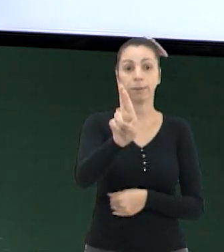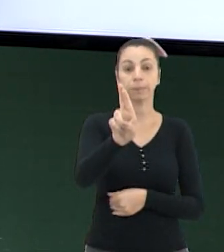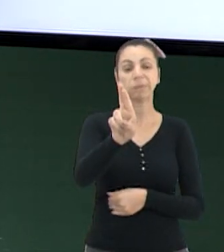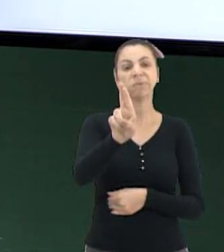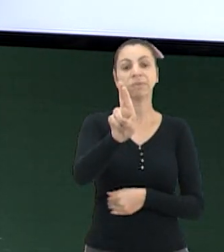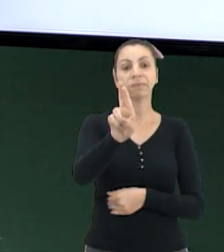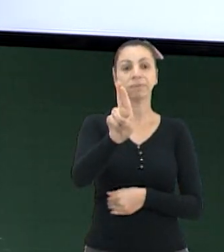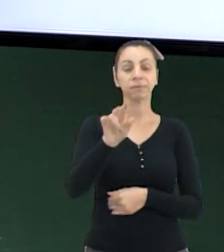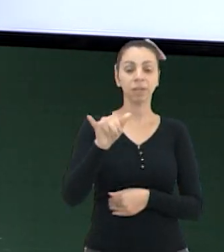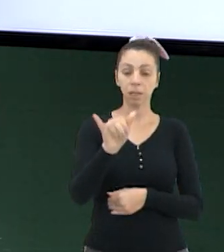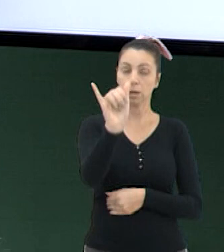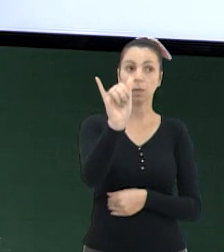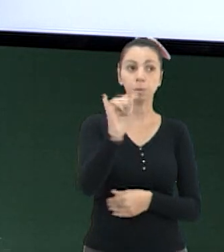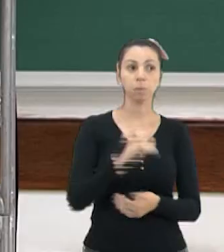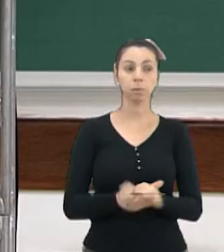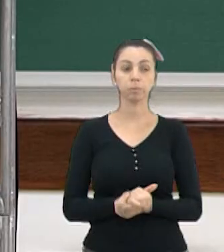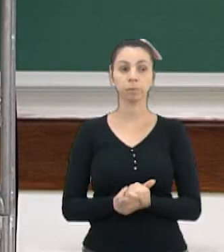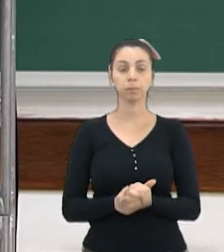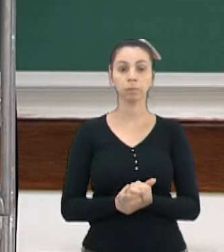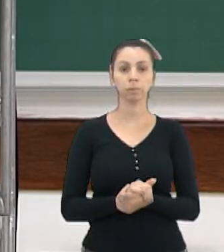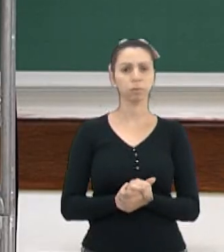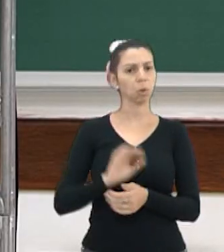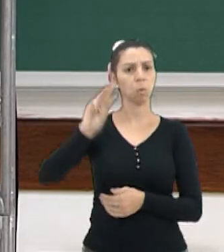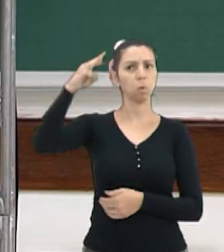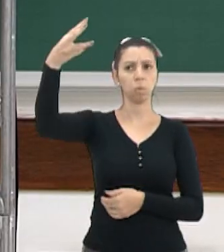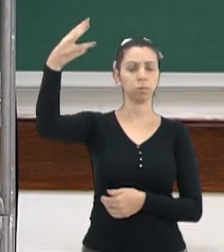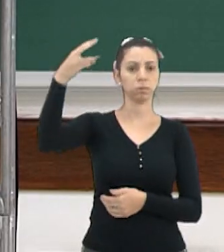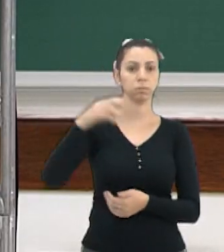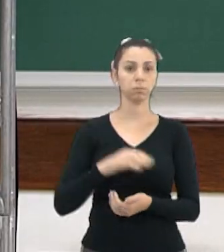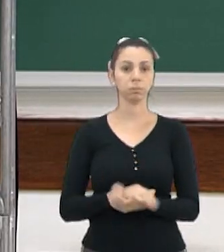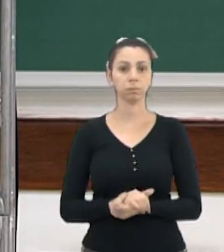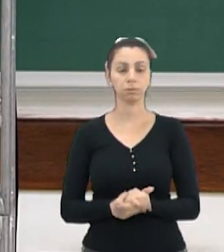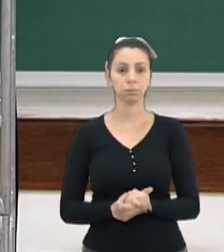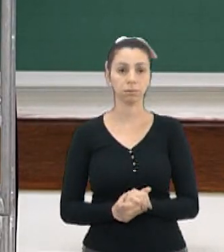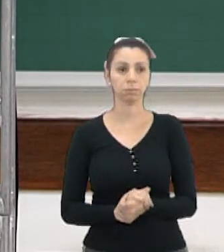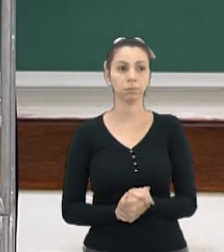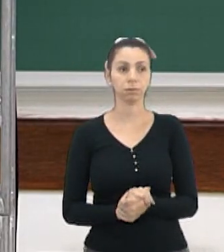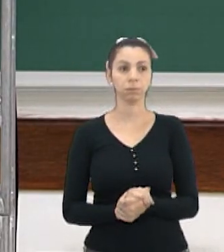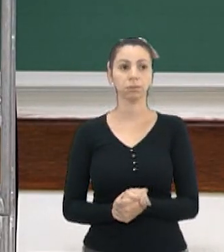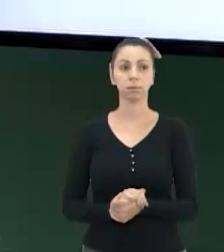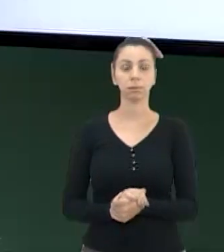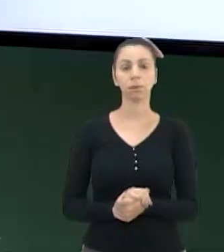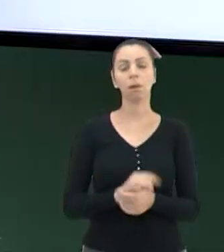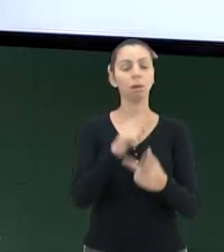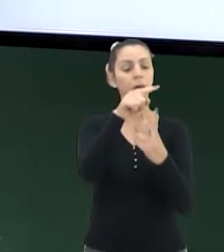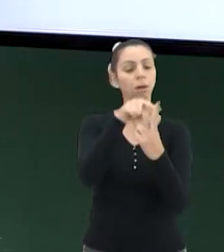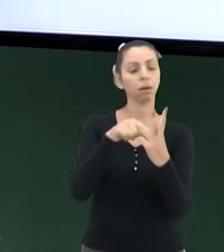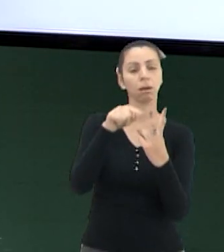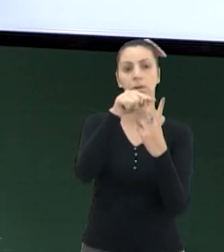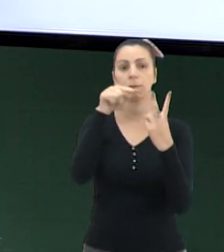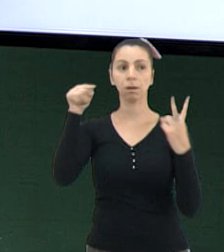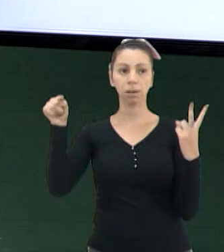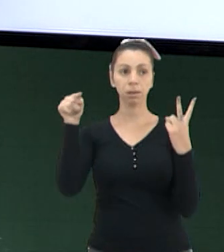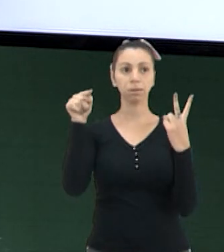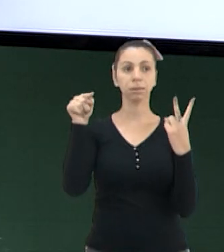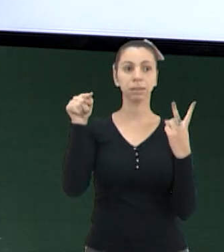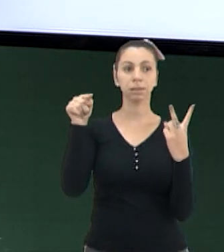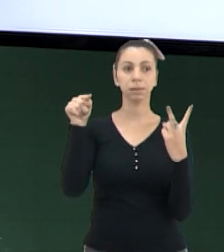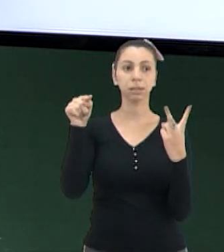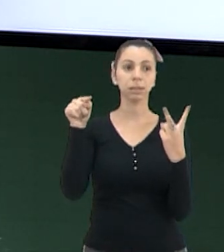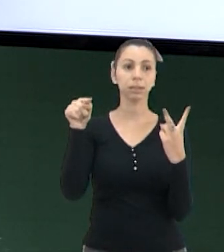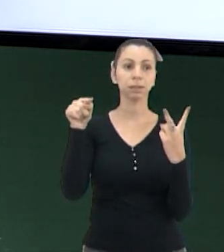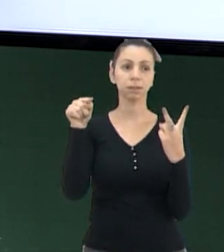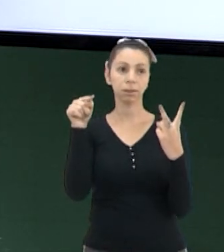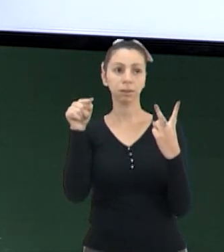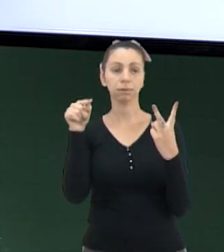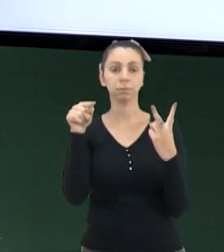ser 3. Pronto. A raiz quadrada do número real A. Como é que é a raiz quadrada? Raiz quadrada do